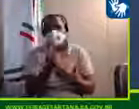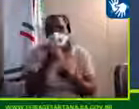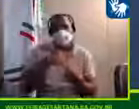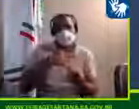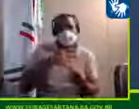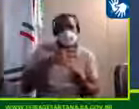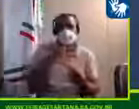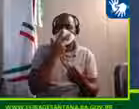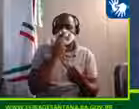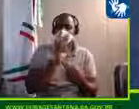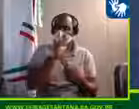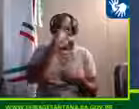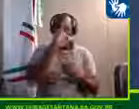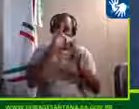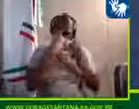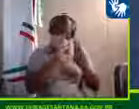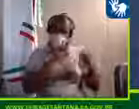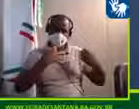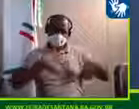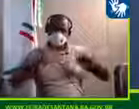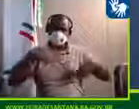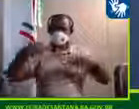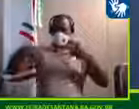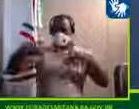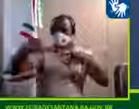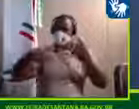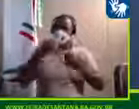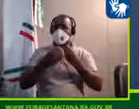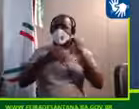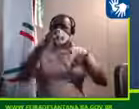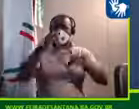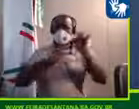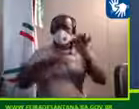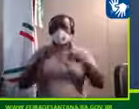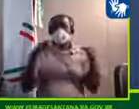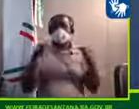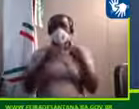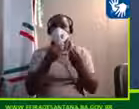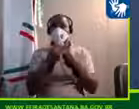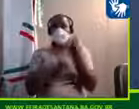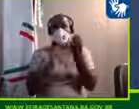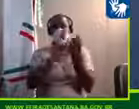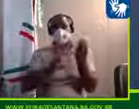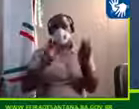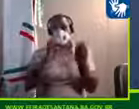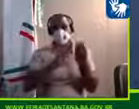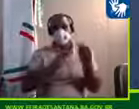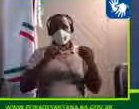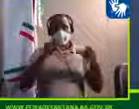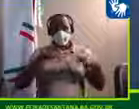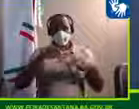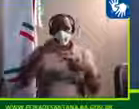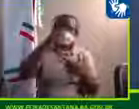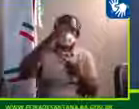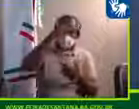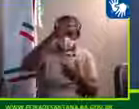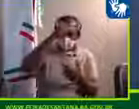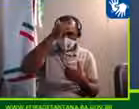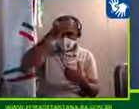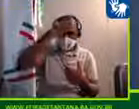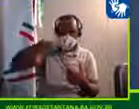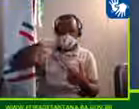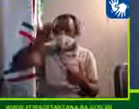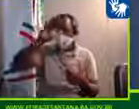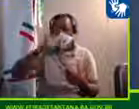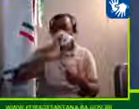questão de respeitar uma discussão judicial que, neste momento, afeta o uso de um equipamento público. Portanto, já que